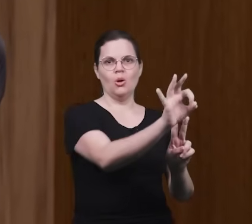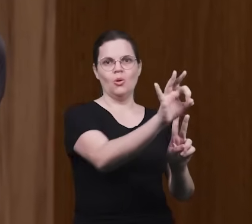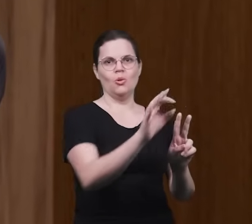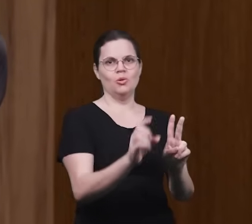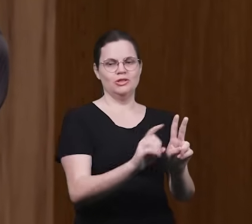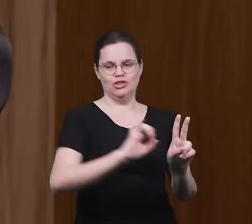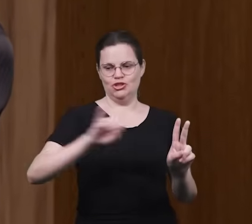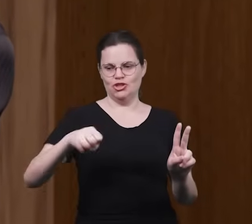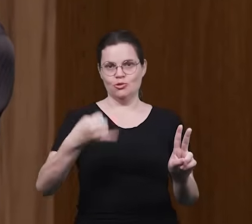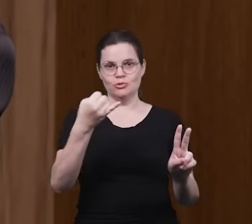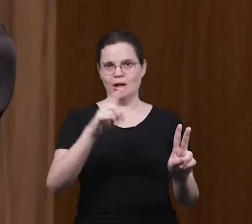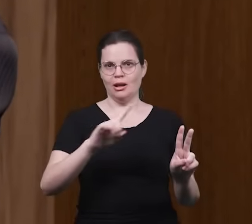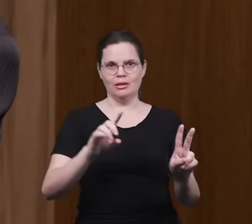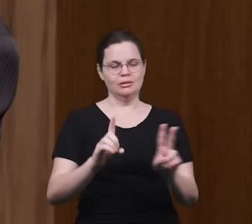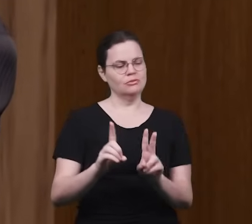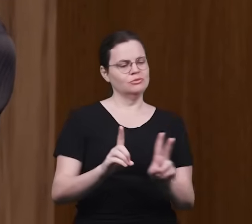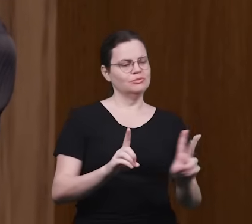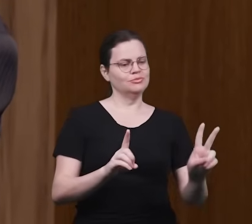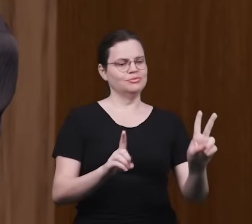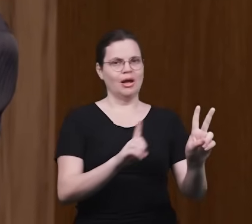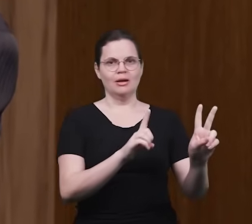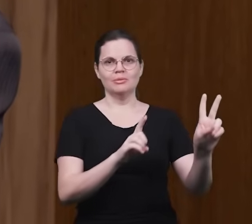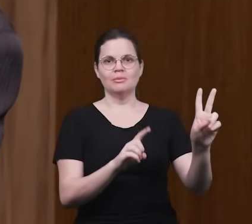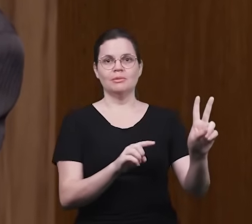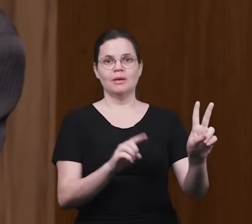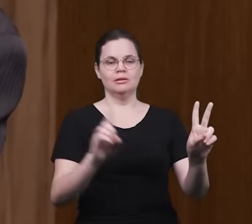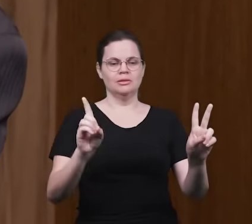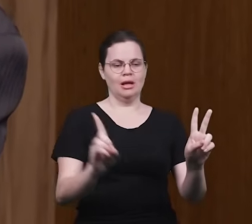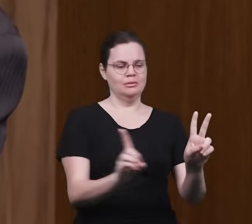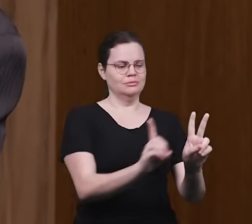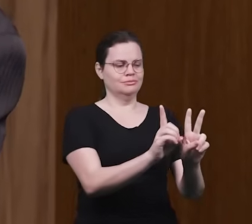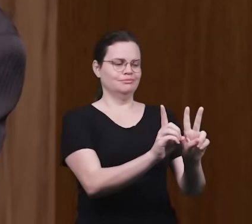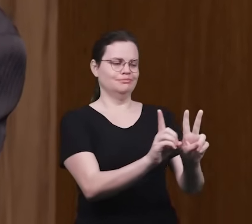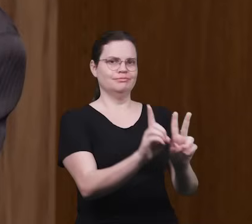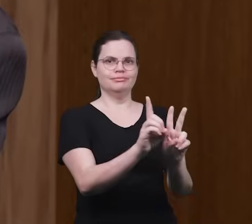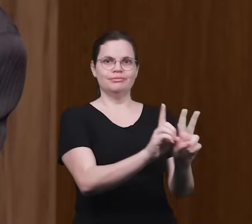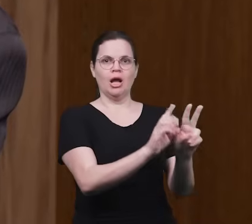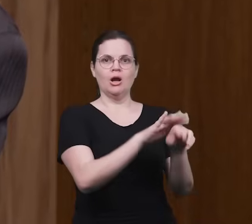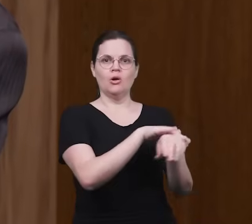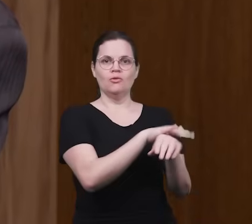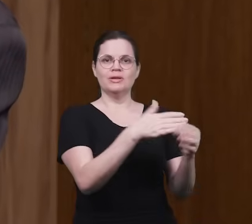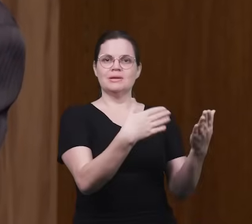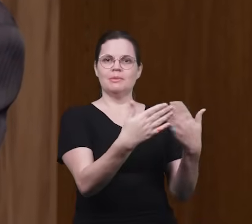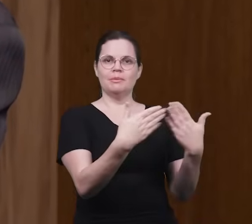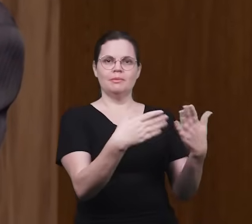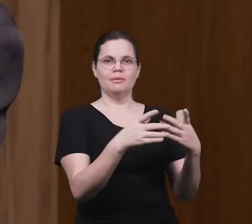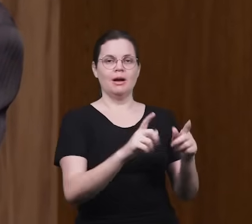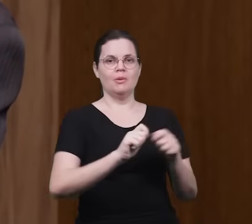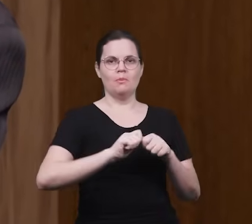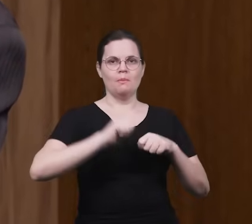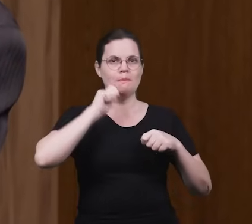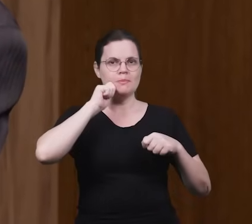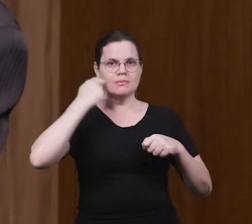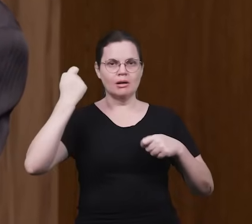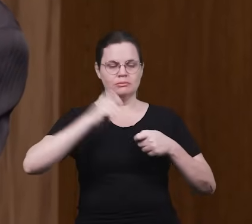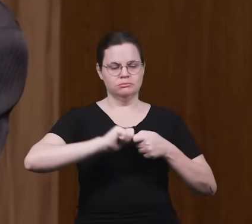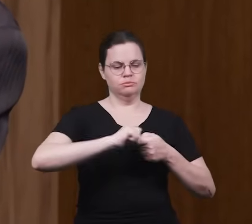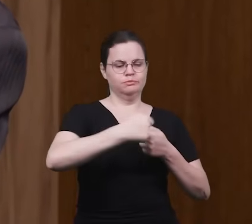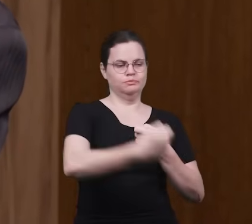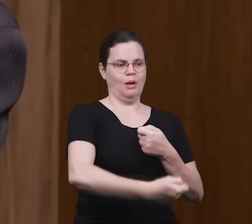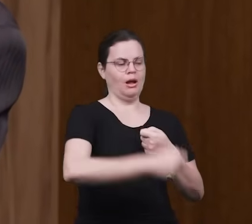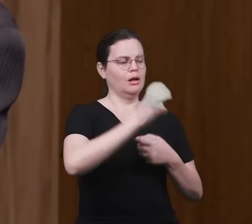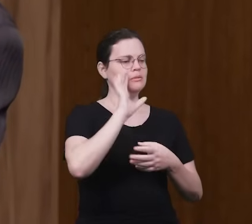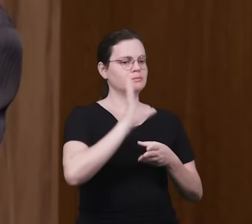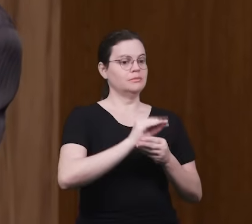não estavam nem atendendo o que ele tinha orientado, né? Exatamente. E ele se revela daquela maneira tão maravilhosa, quando ele parte o pão, eles